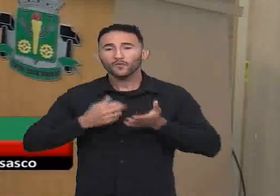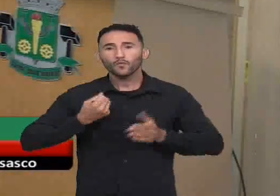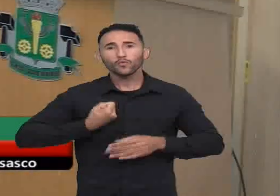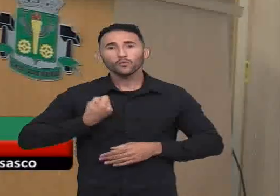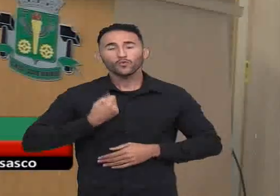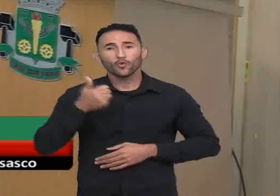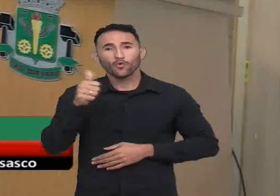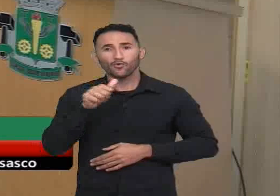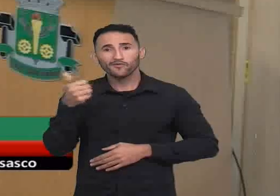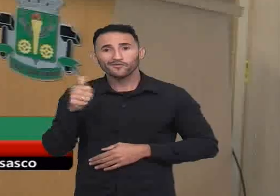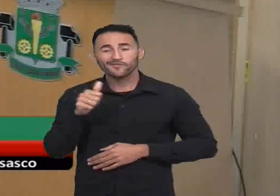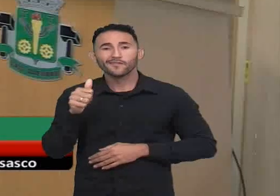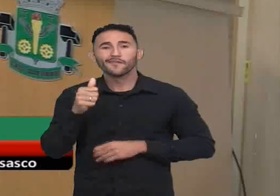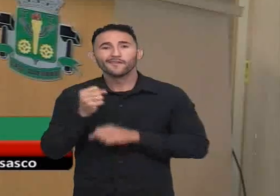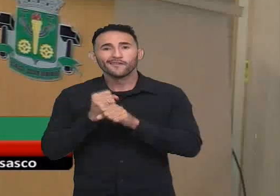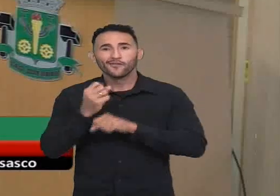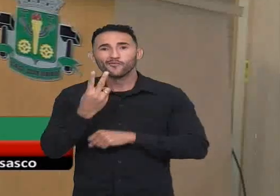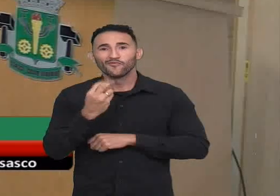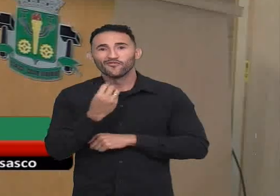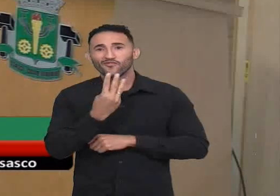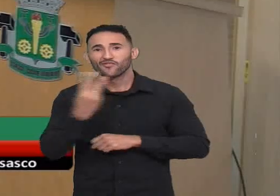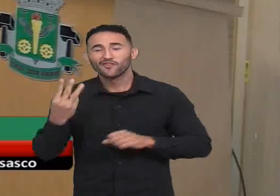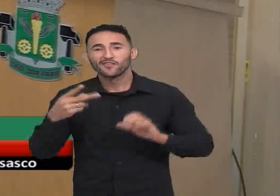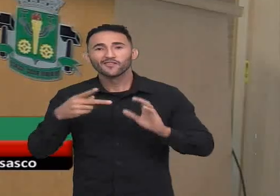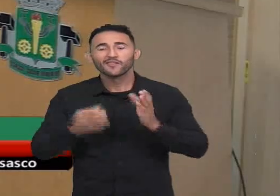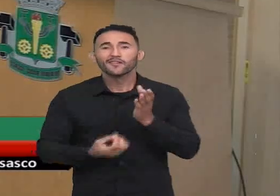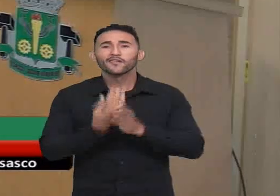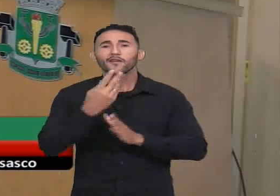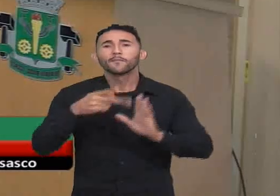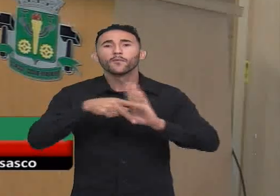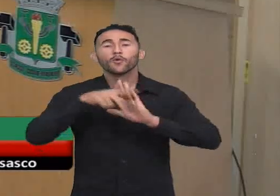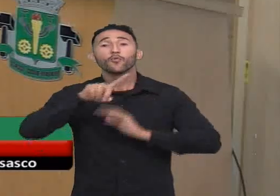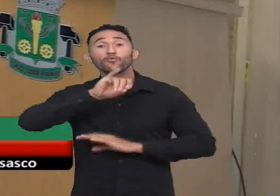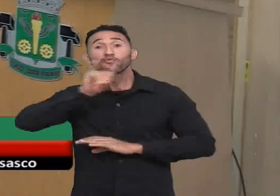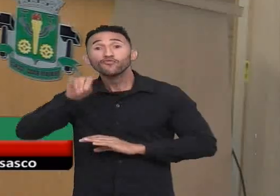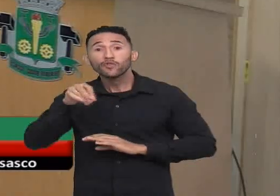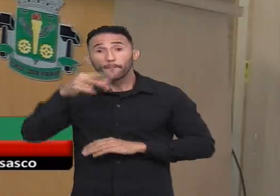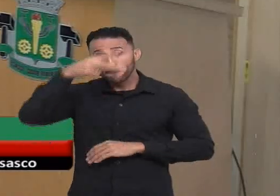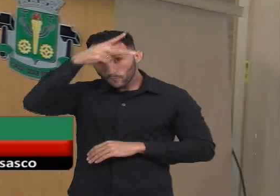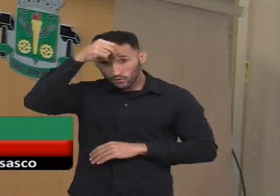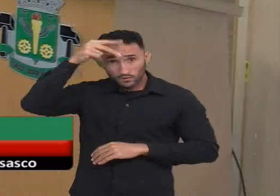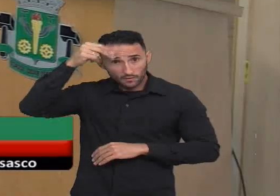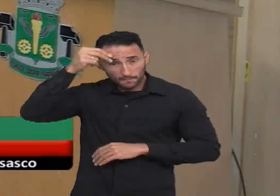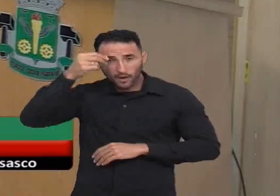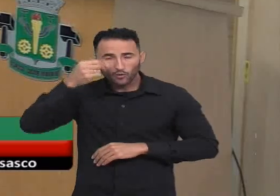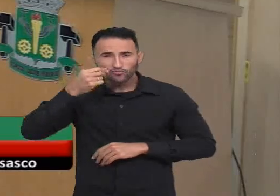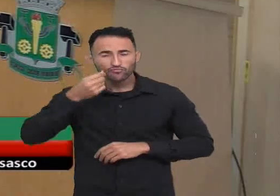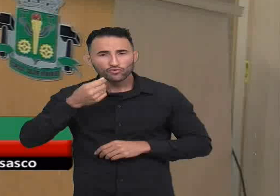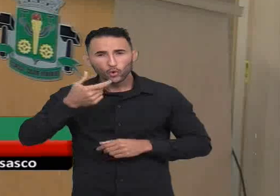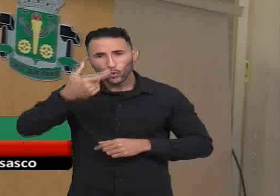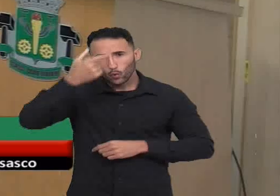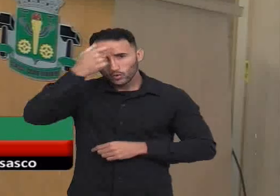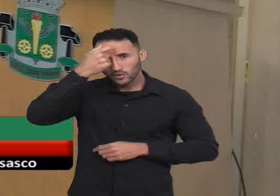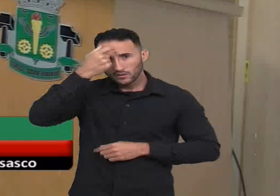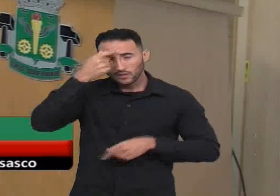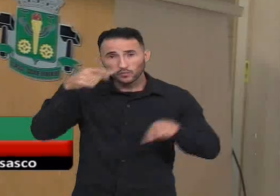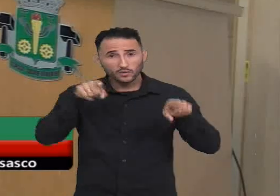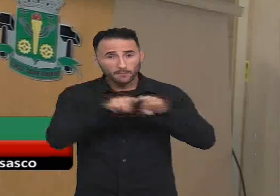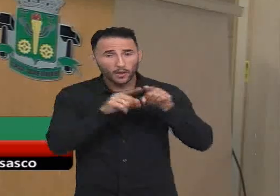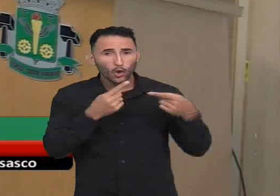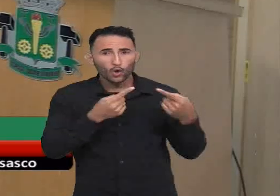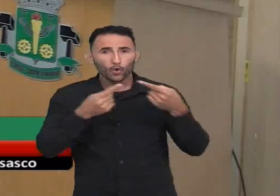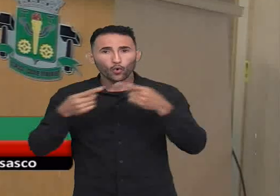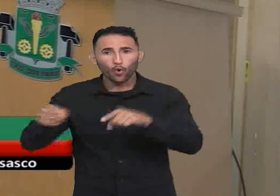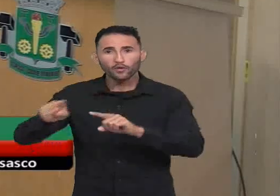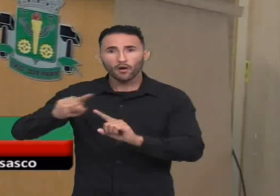de 2023, que dispõe sobre a instituição do Dia Municipal de Conscientização e Combate ao